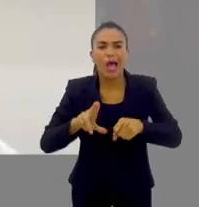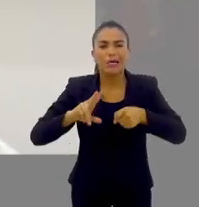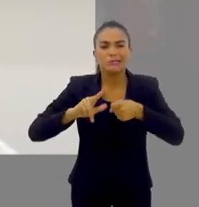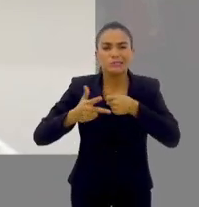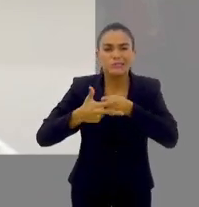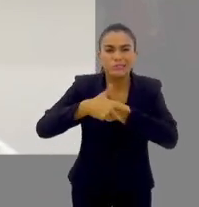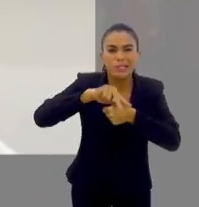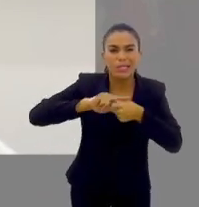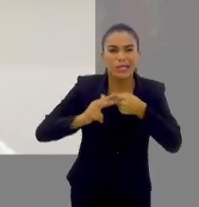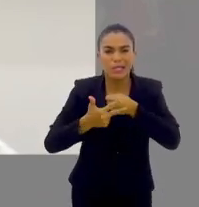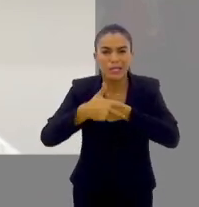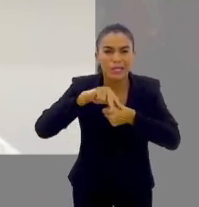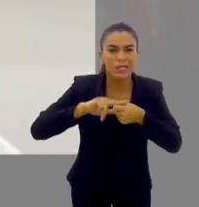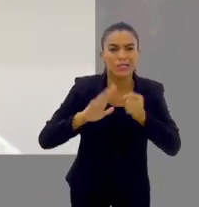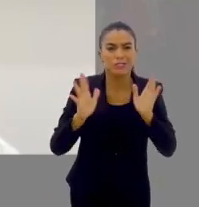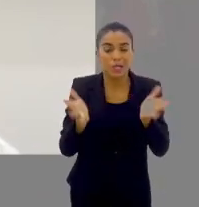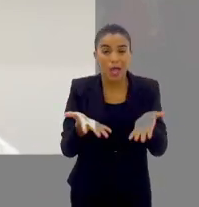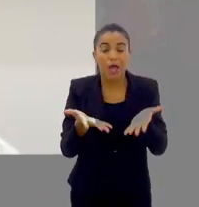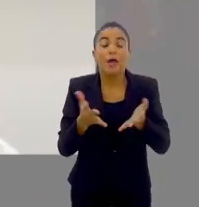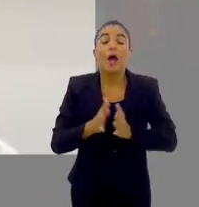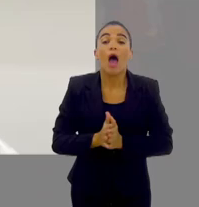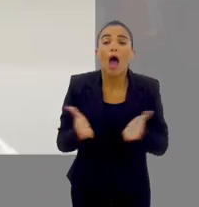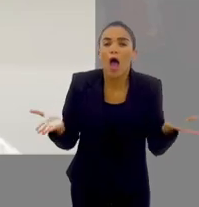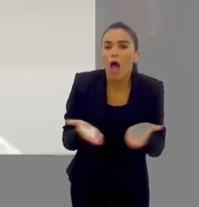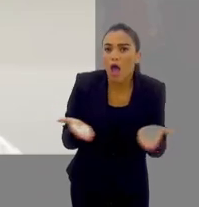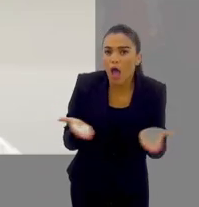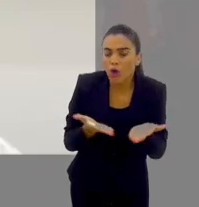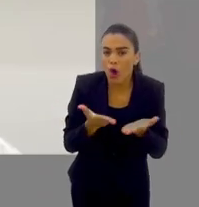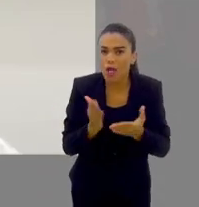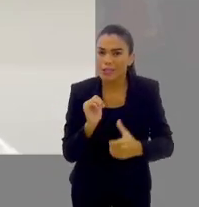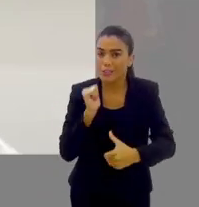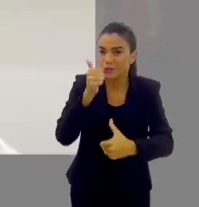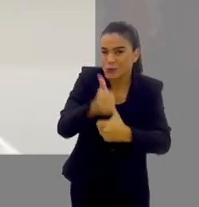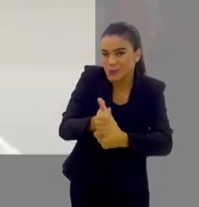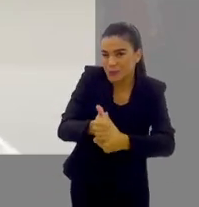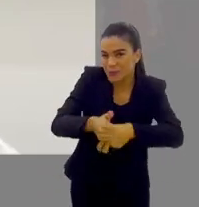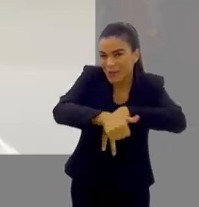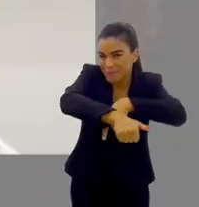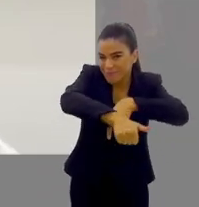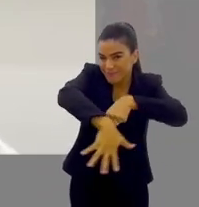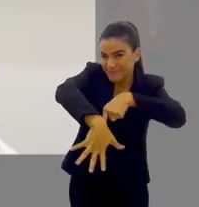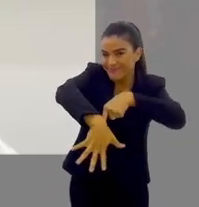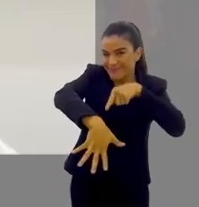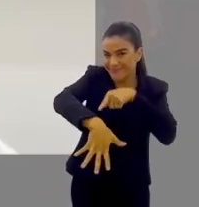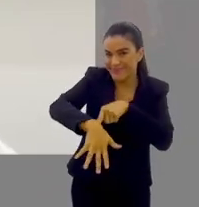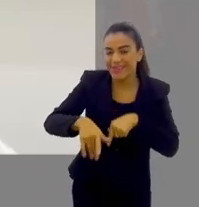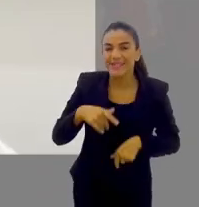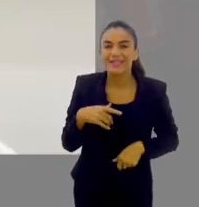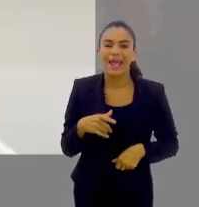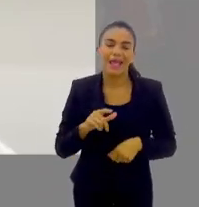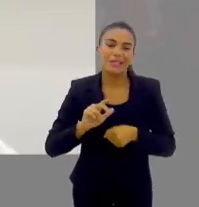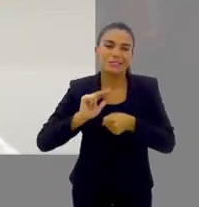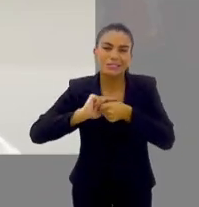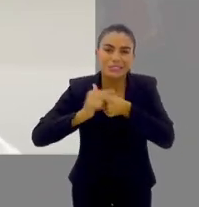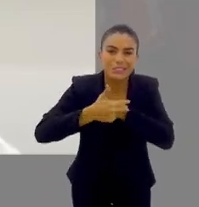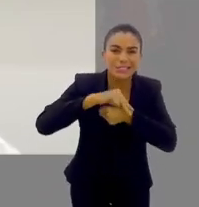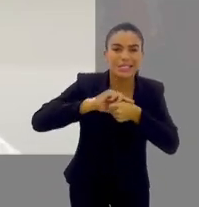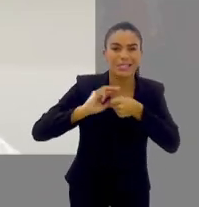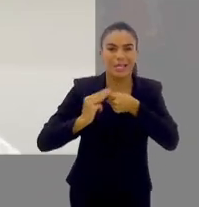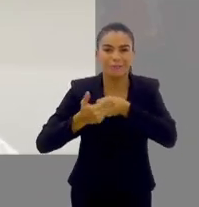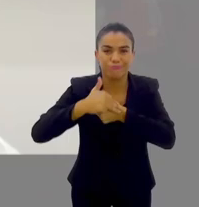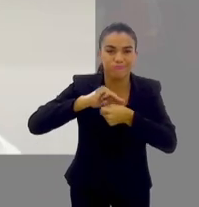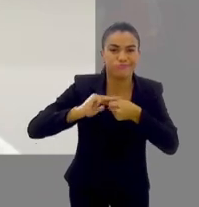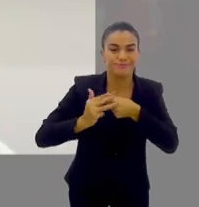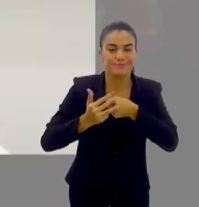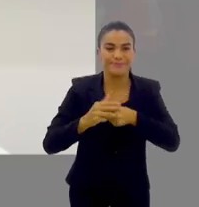também, agora a dengue ela está substituindo, né, as suas outras primas, né? Zika e chikungunya. Mas o